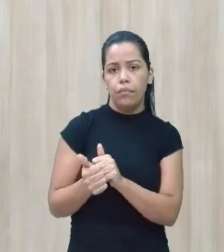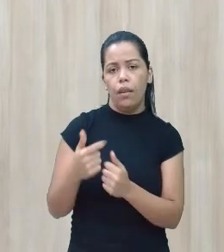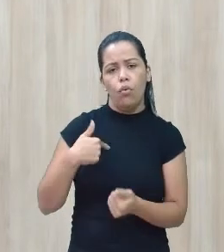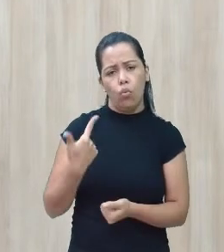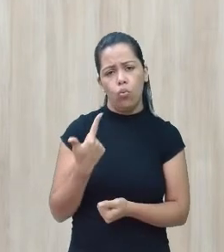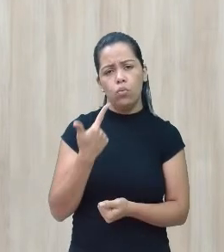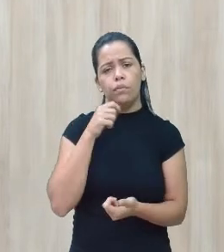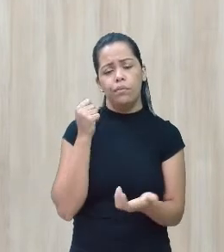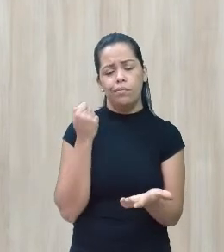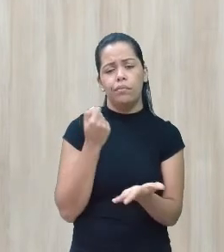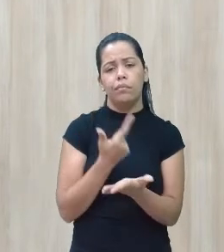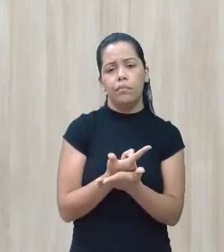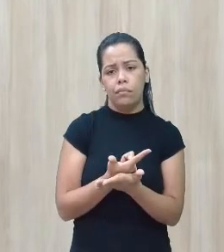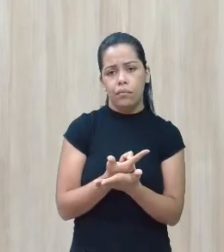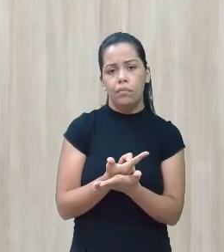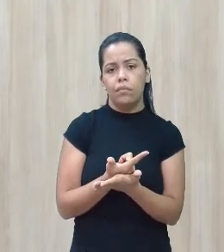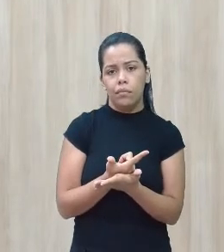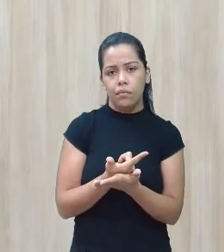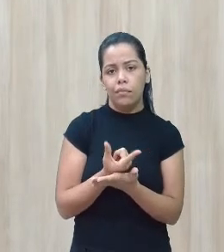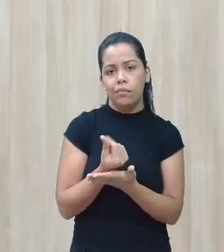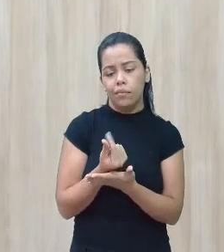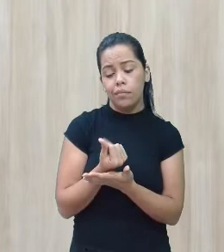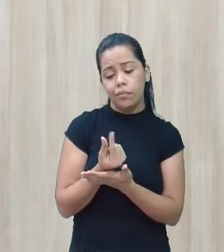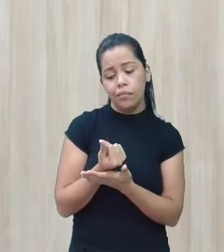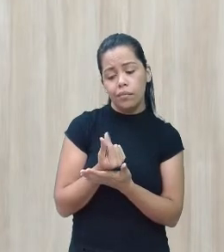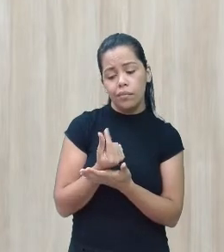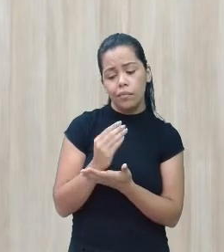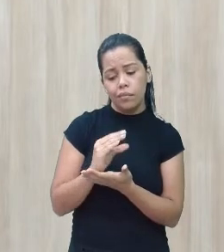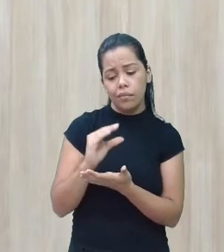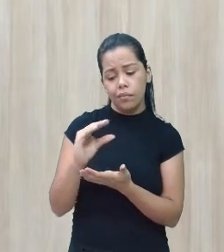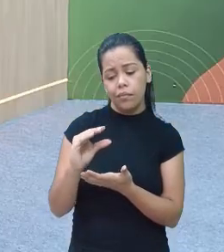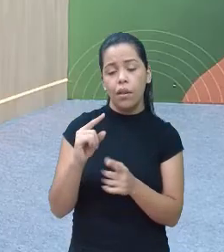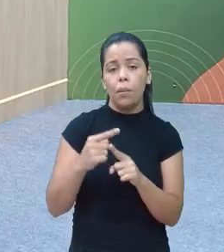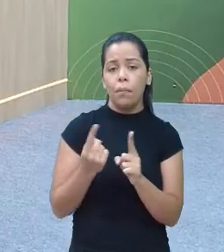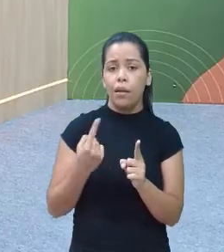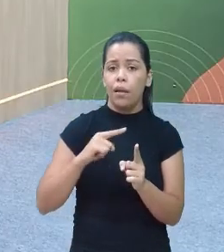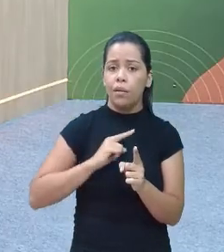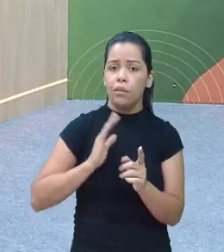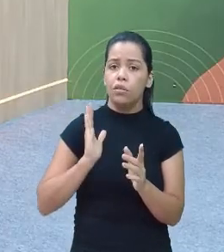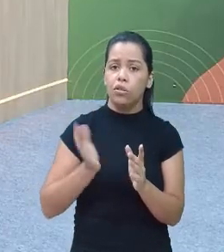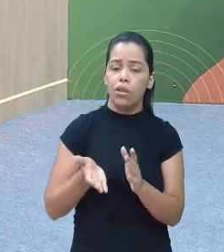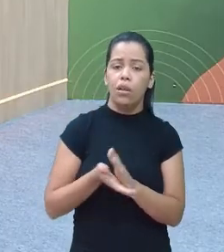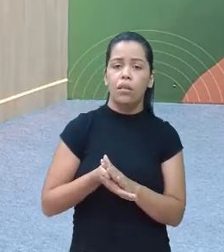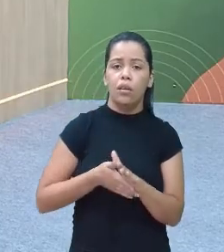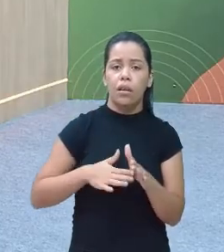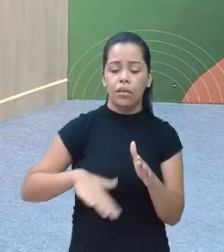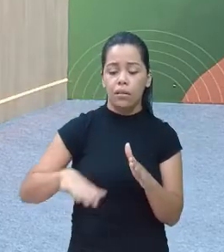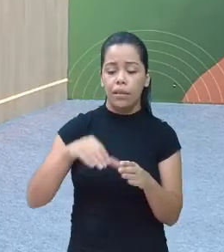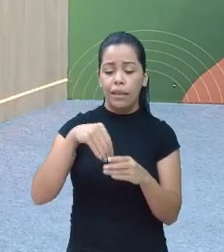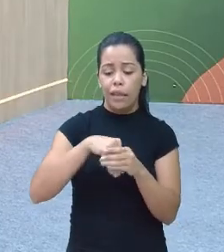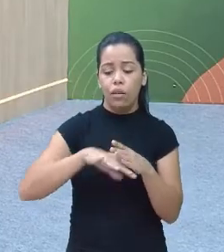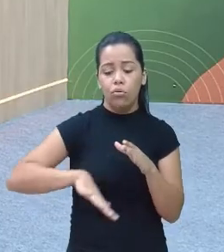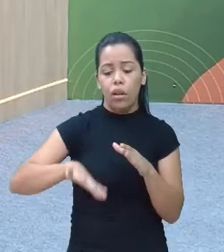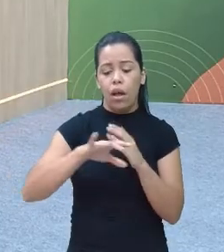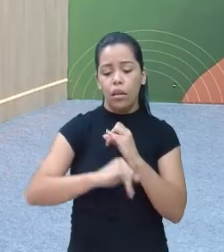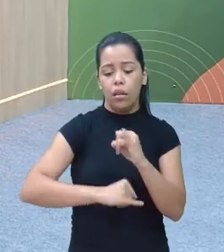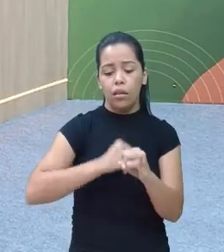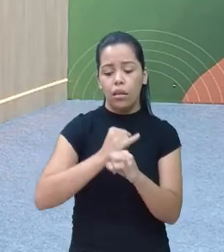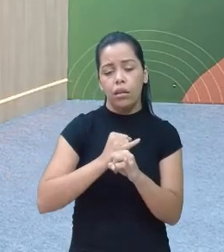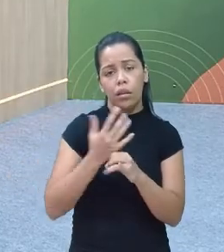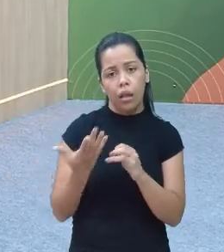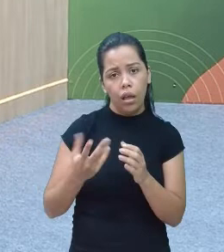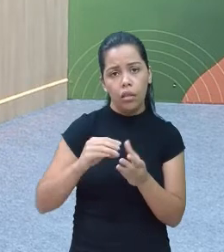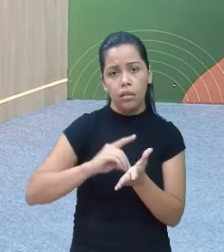pagar com dinheiro, muitas vezes. Mas, já que estamos em meios digitais, um recurso que pode ser usado também